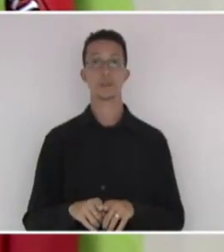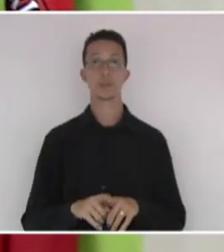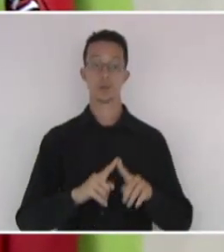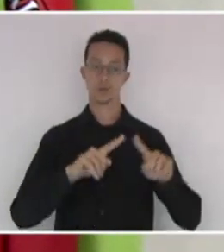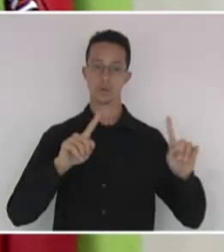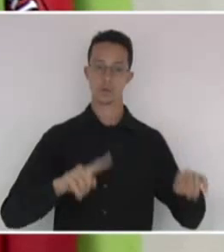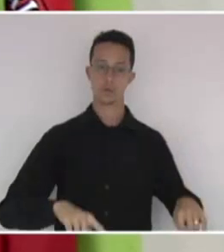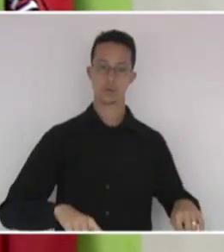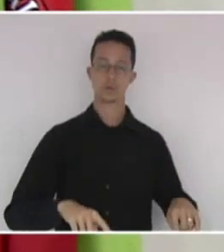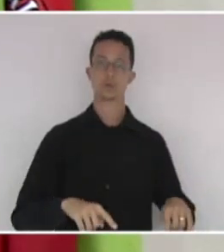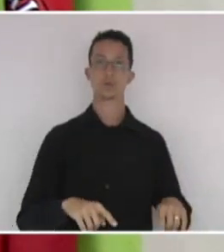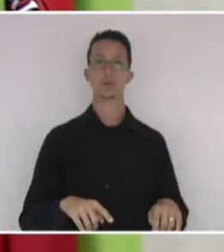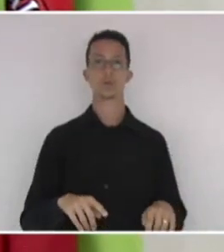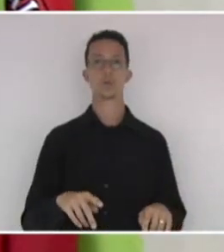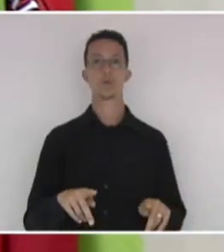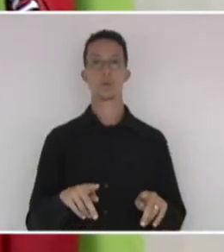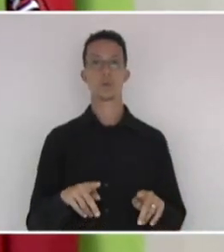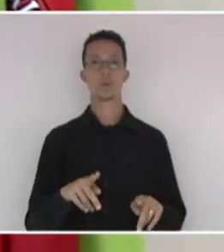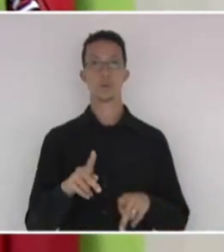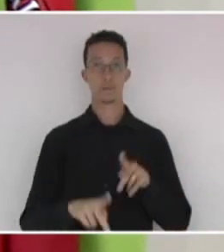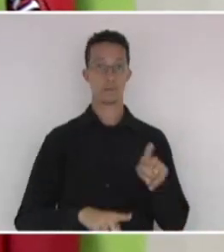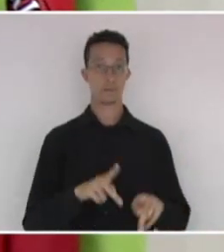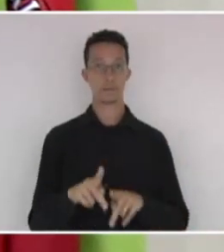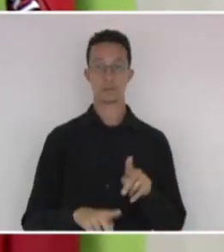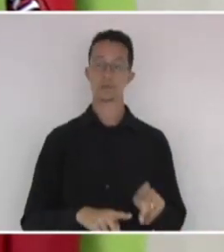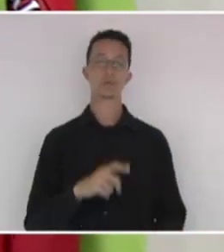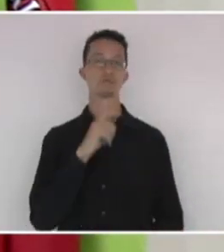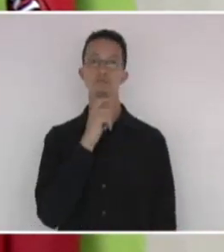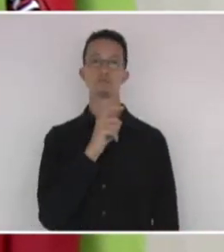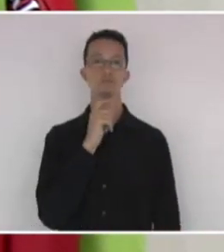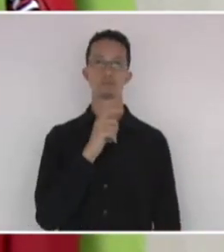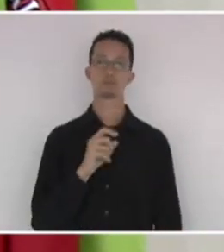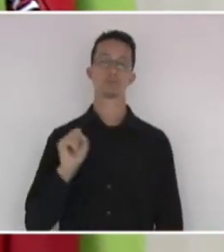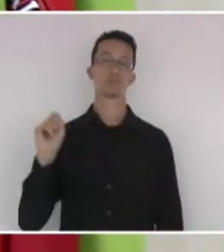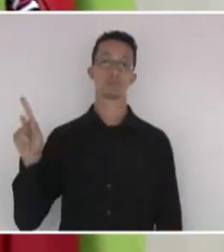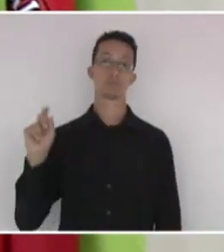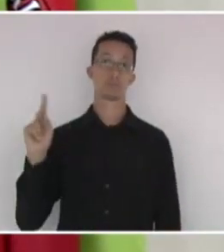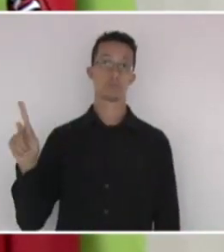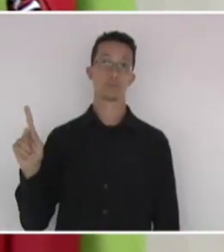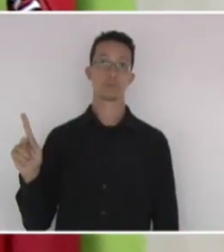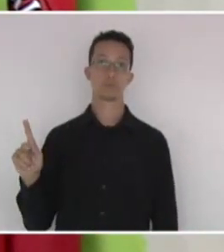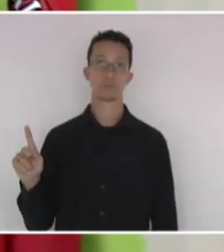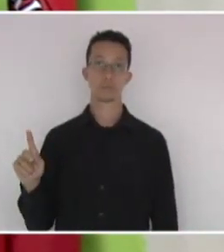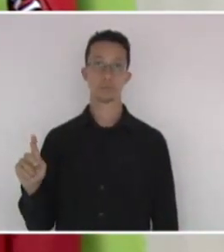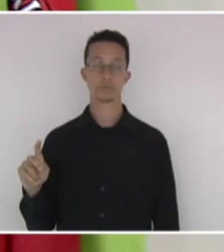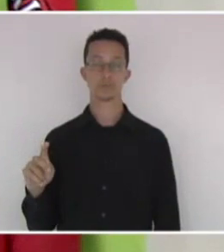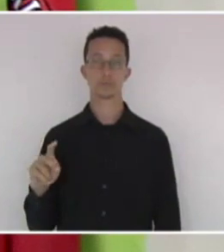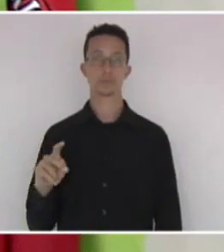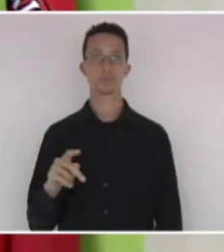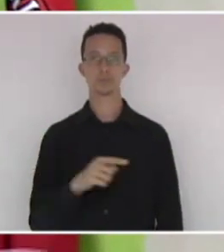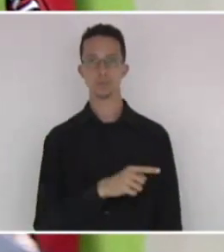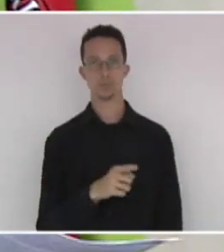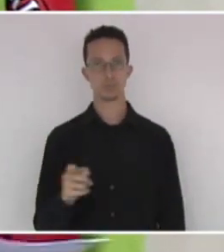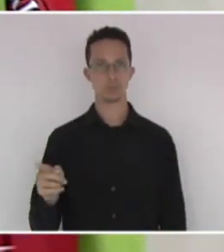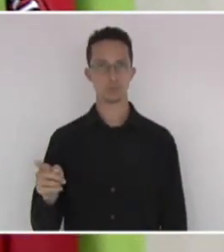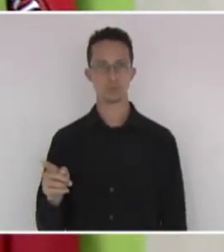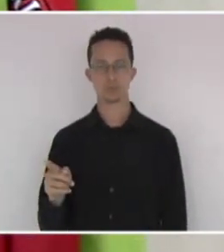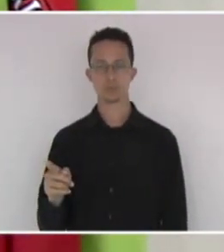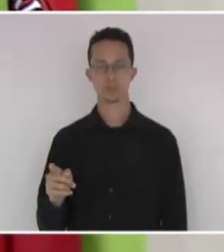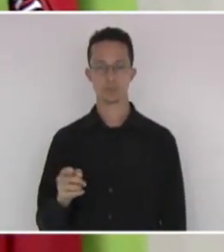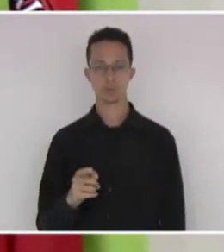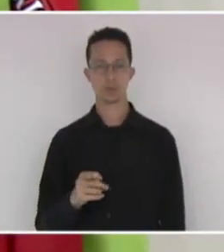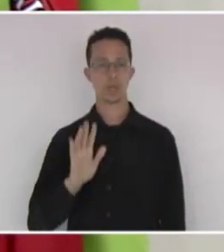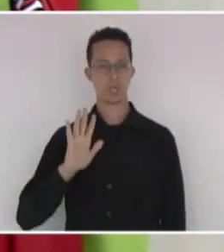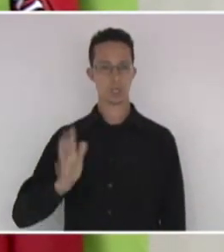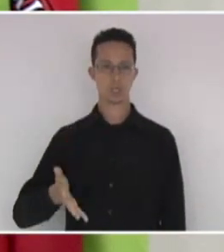aposentará também com a sua integralidade, mesmo os que já adquiriram o